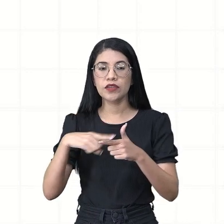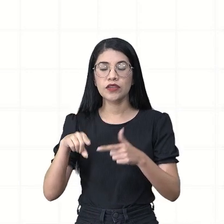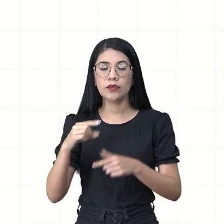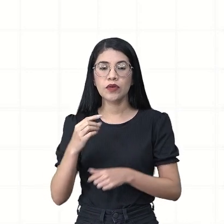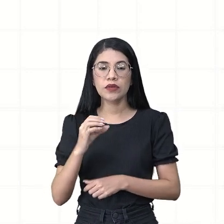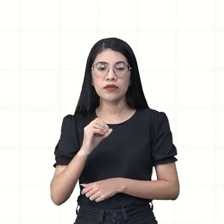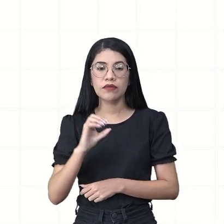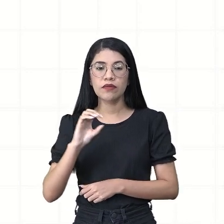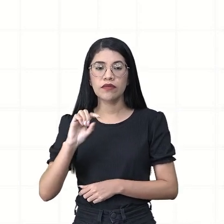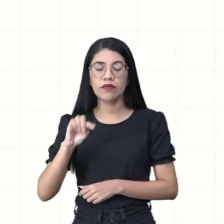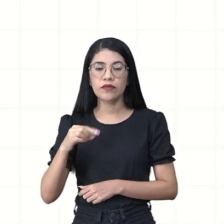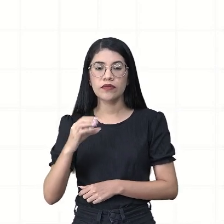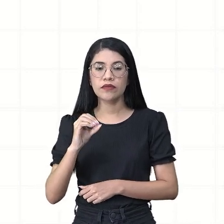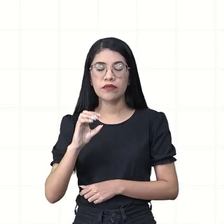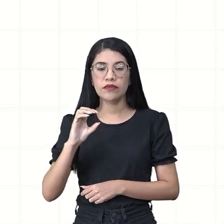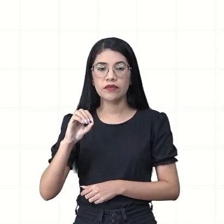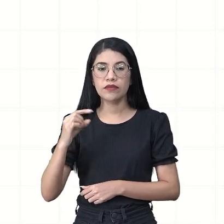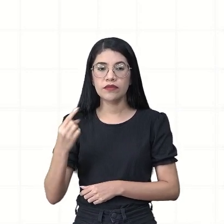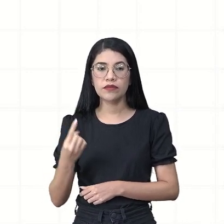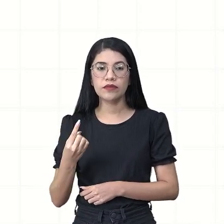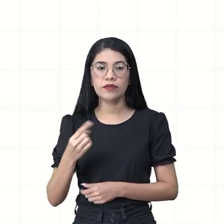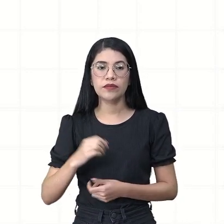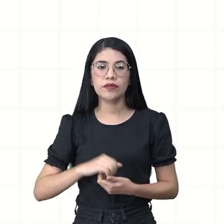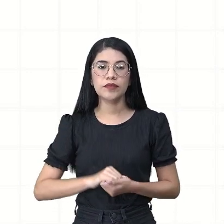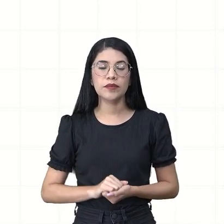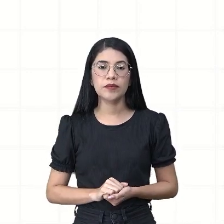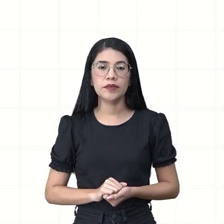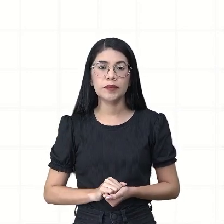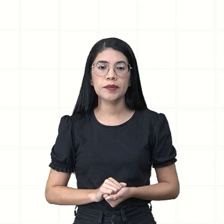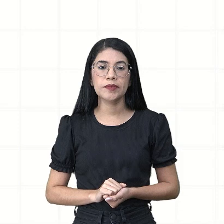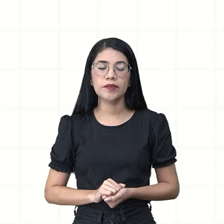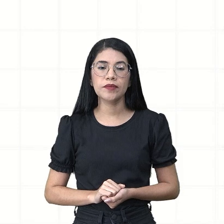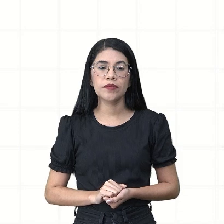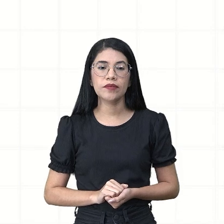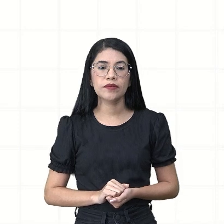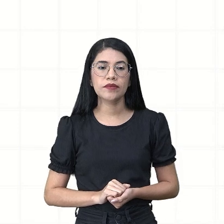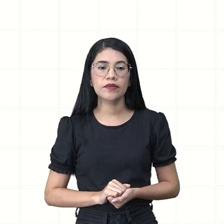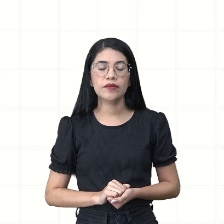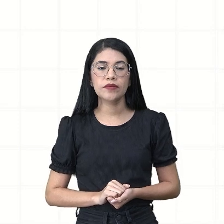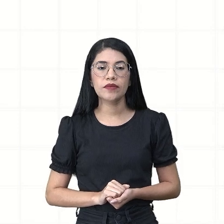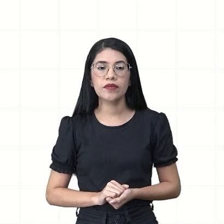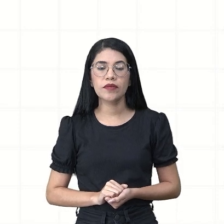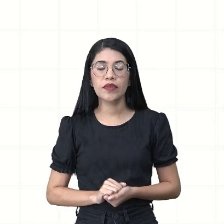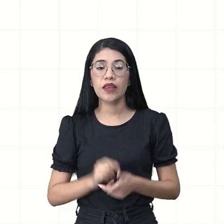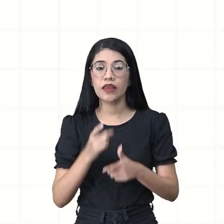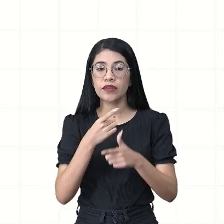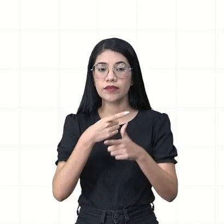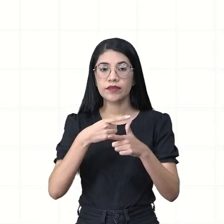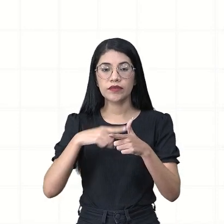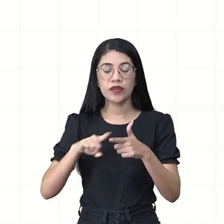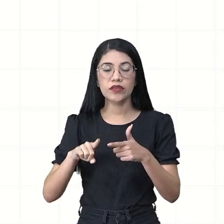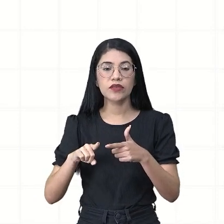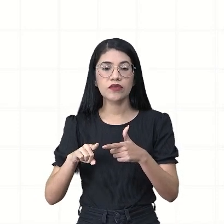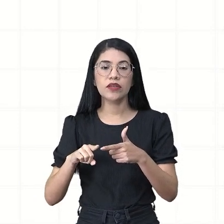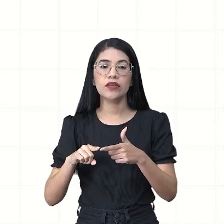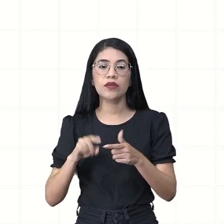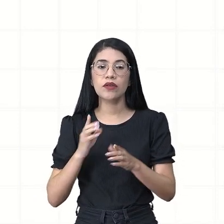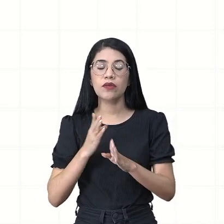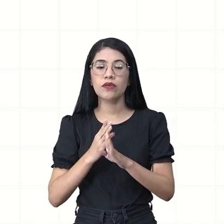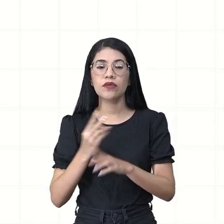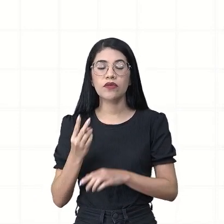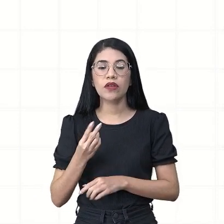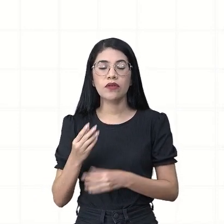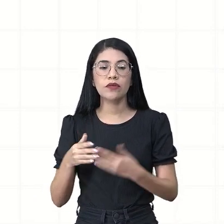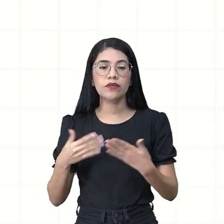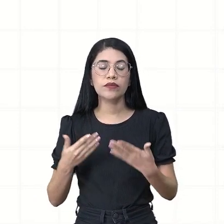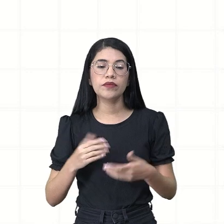milésimo, certo? E aí, se eu fizer essa divisão, né, olha só, eu vou ter assim, ó,